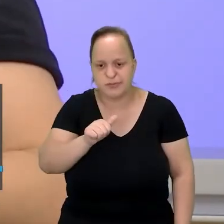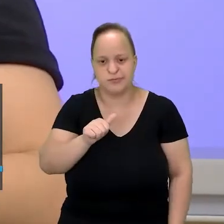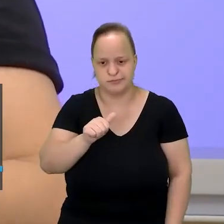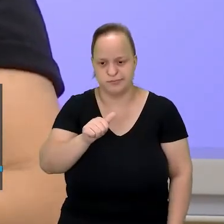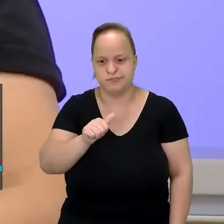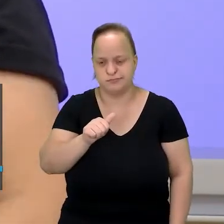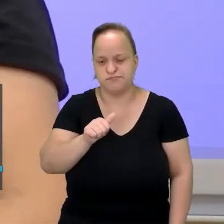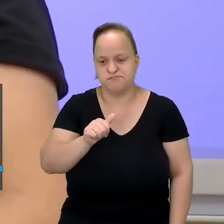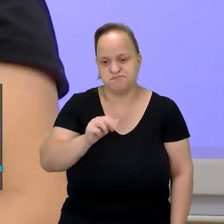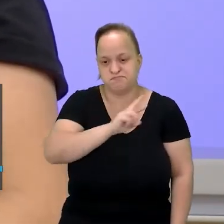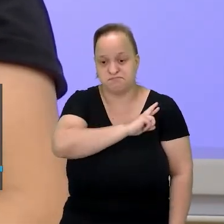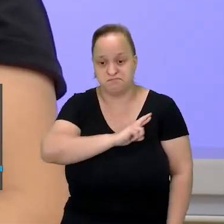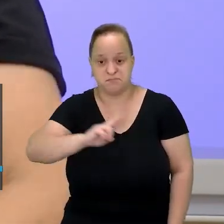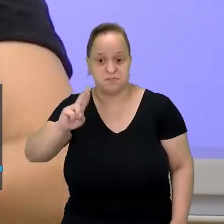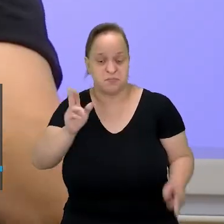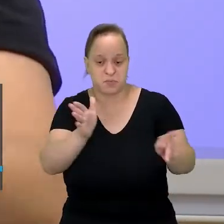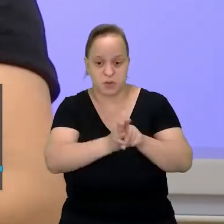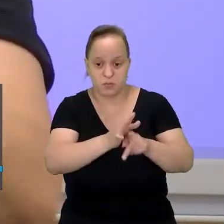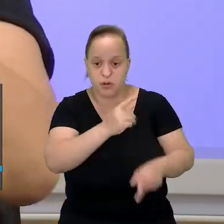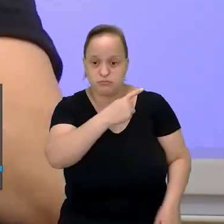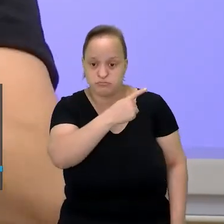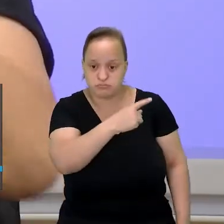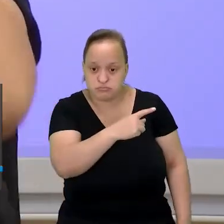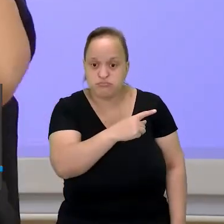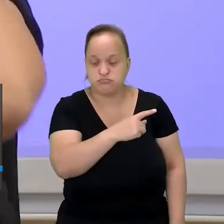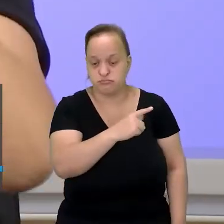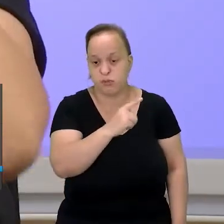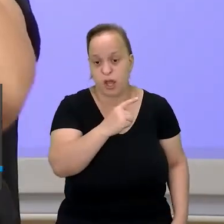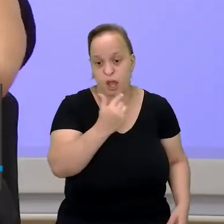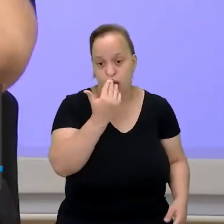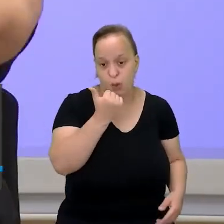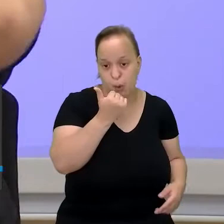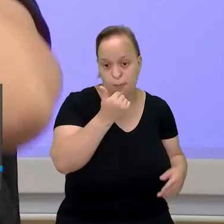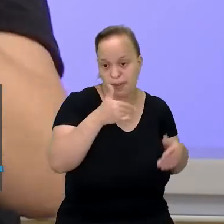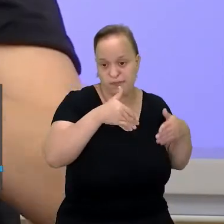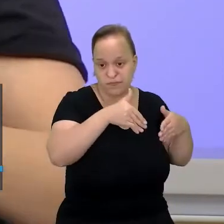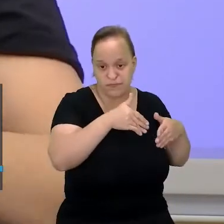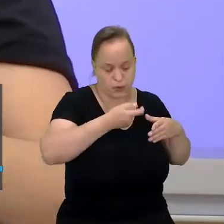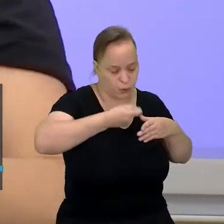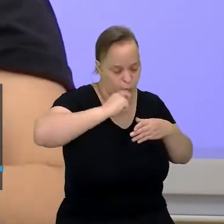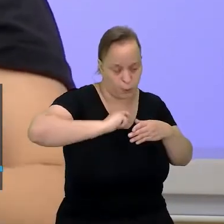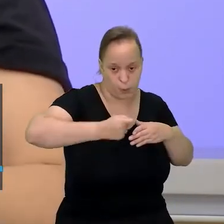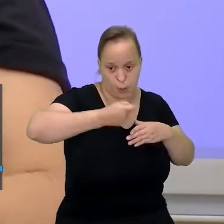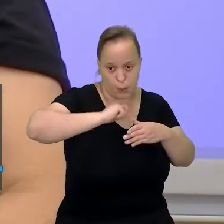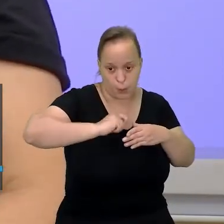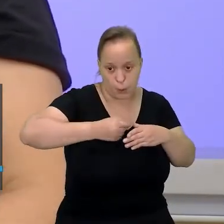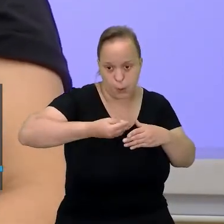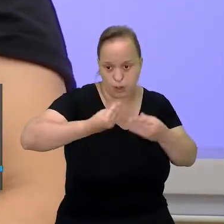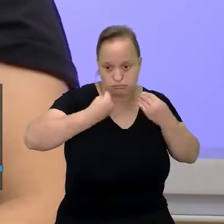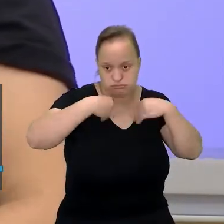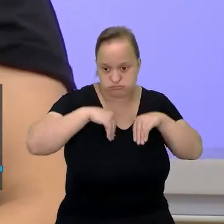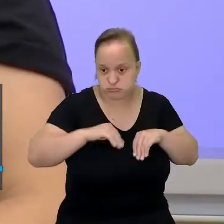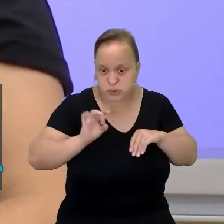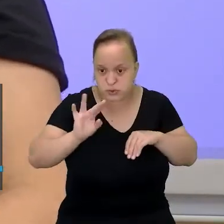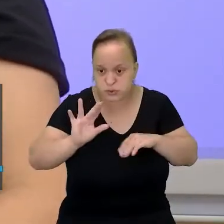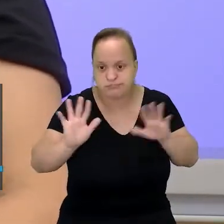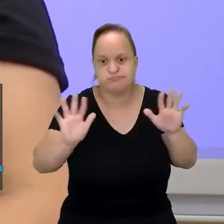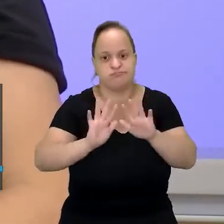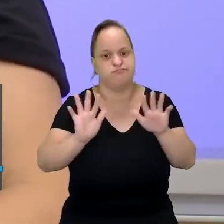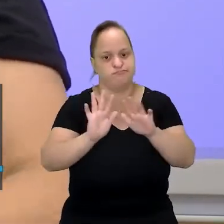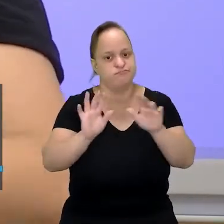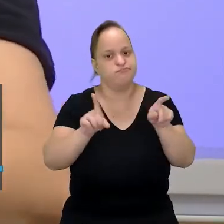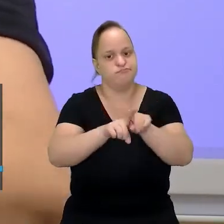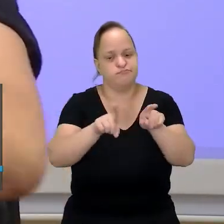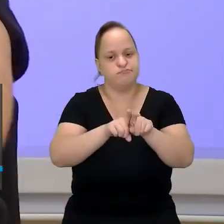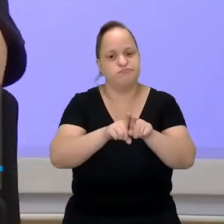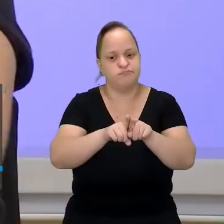matriz africana, você tem a comida não só como um elemento que você ingere essa comida, mas você também tem a comida